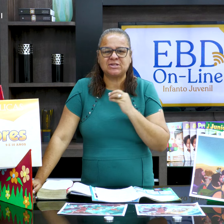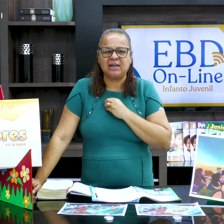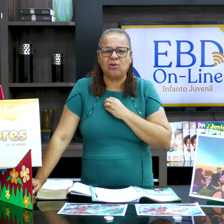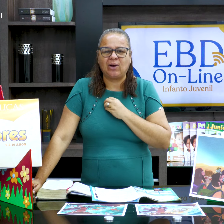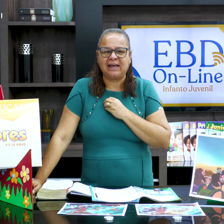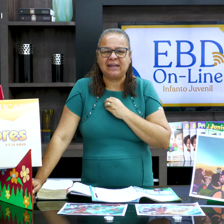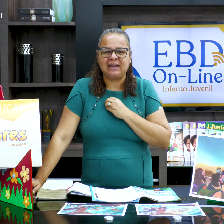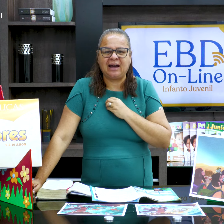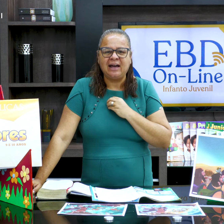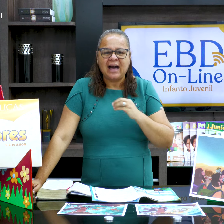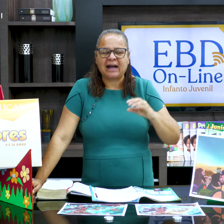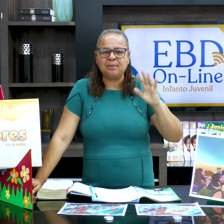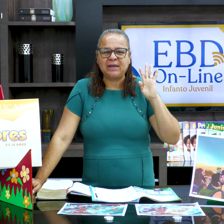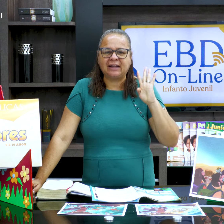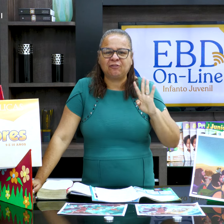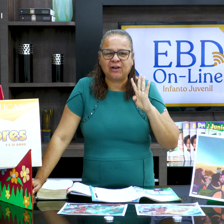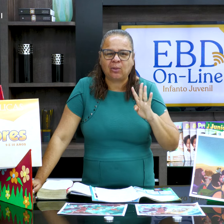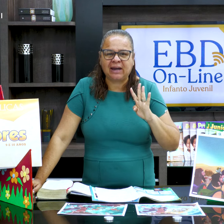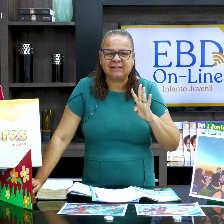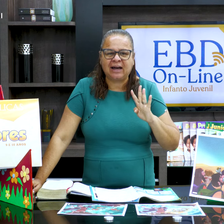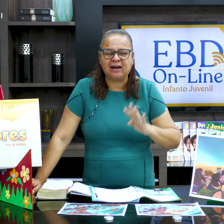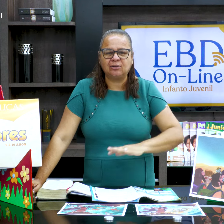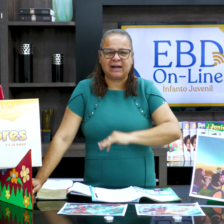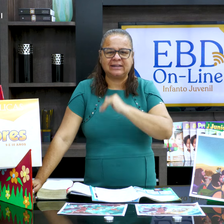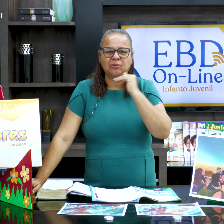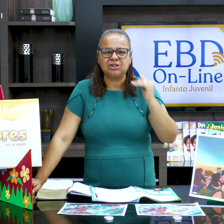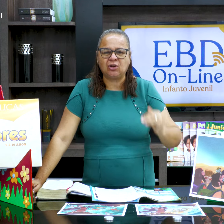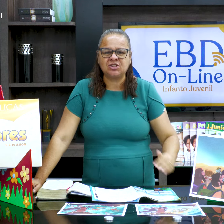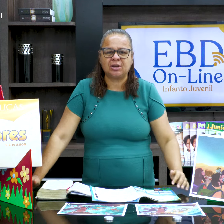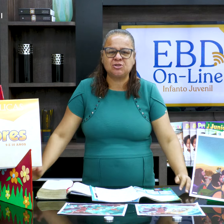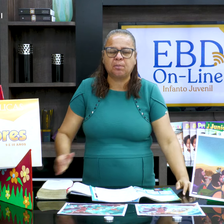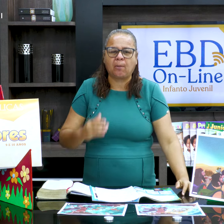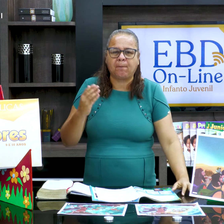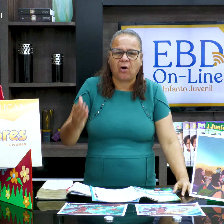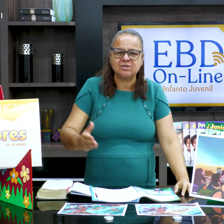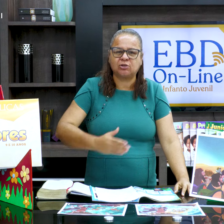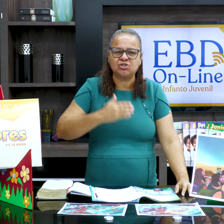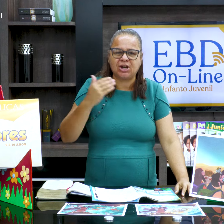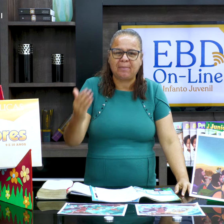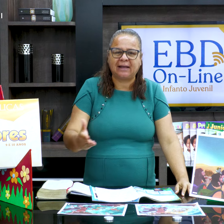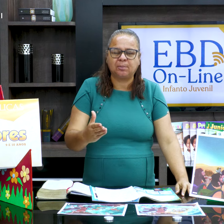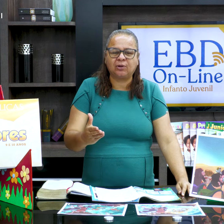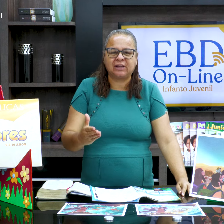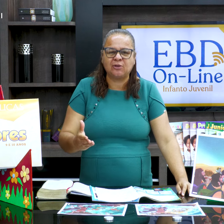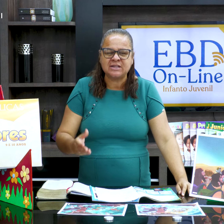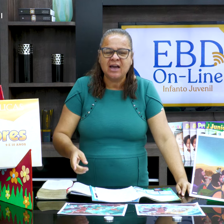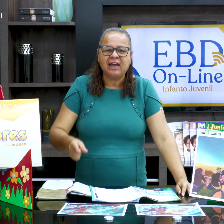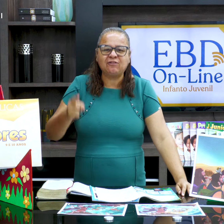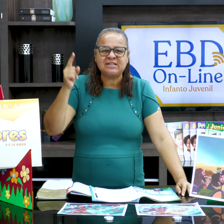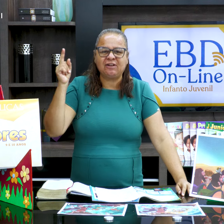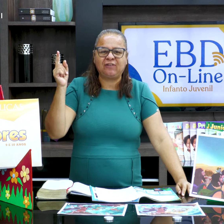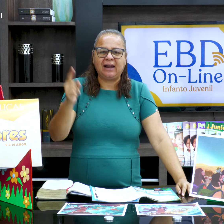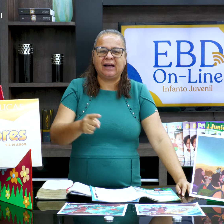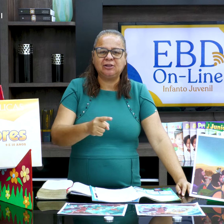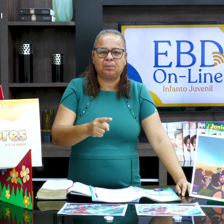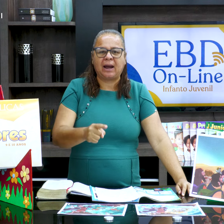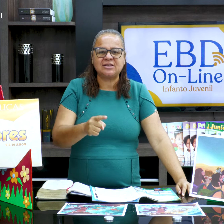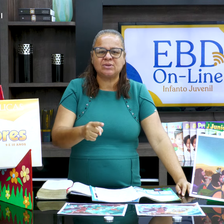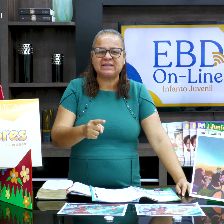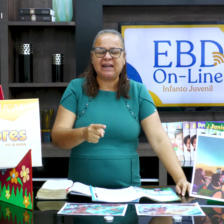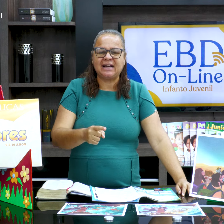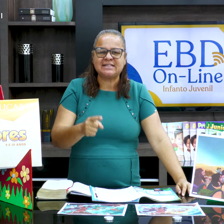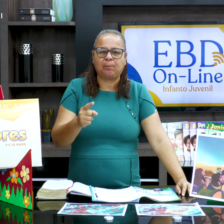servir ao Senhor com alegria a caminhada foi 40 anos cada um de nós temos um propósito um chamado por Deus e você vai falando